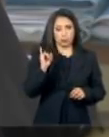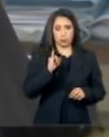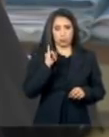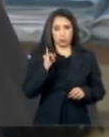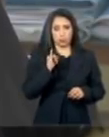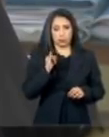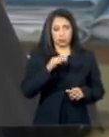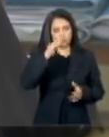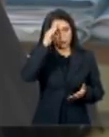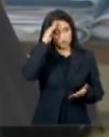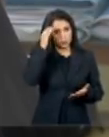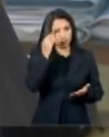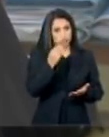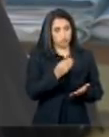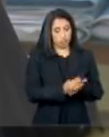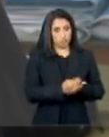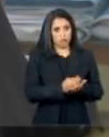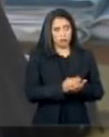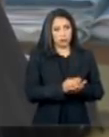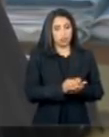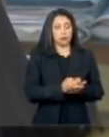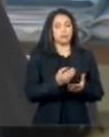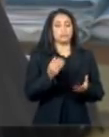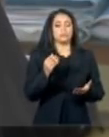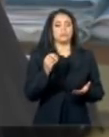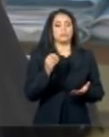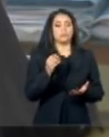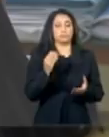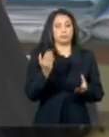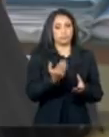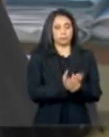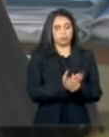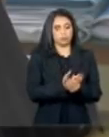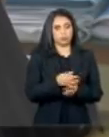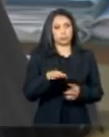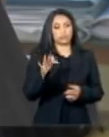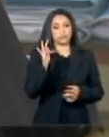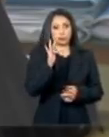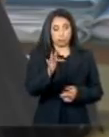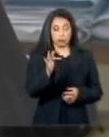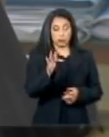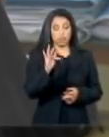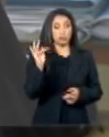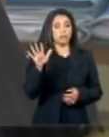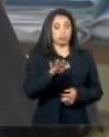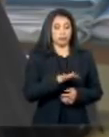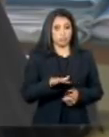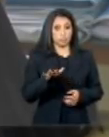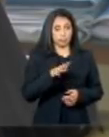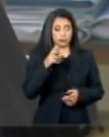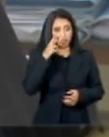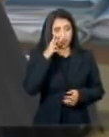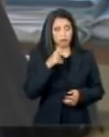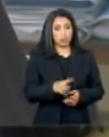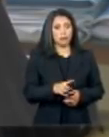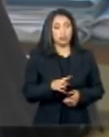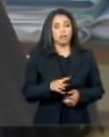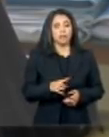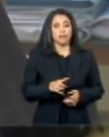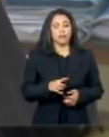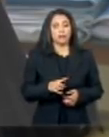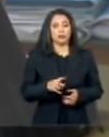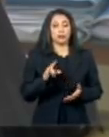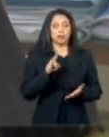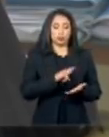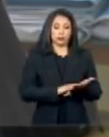presentes autos a sistemática da repercussão geral têm uma 445 para que fosse reafirmada just dance dominante da corte